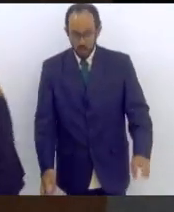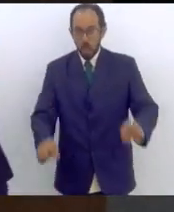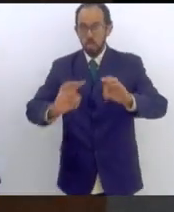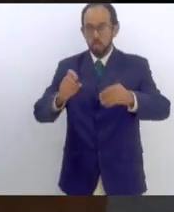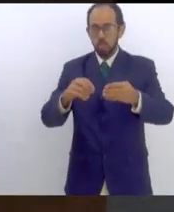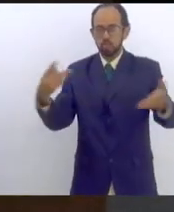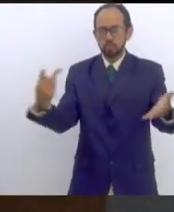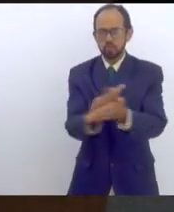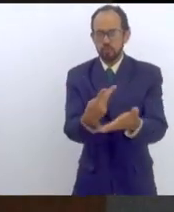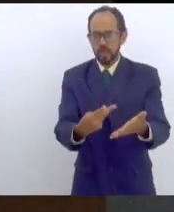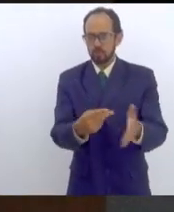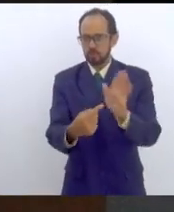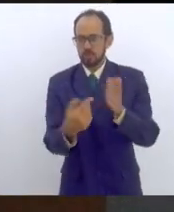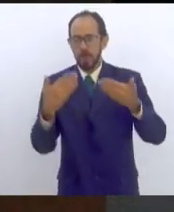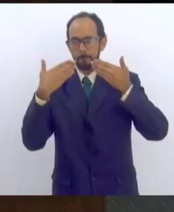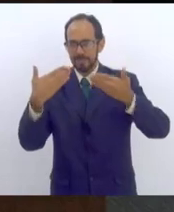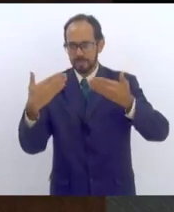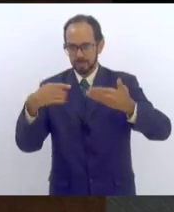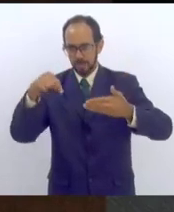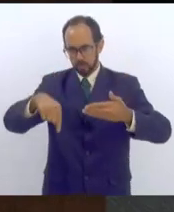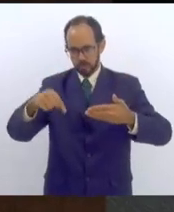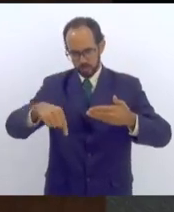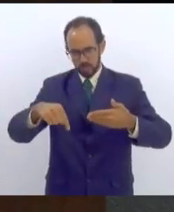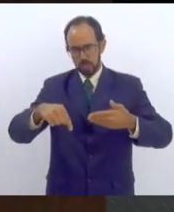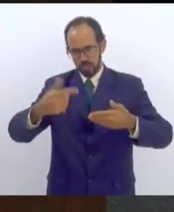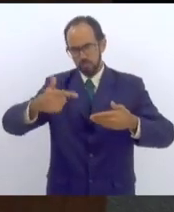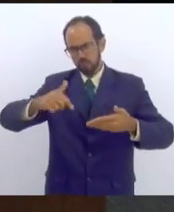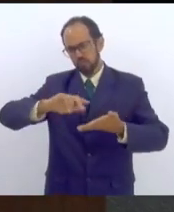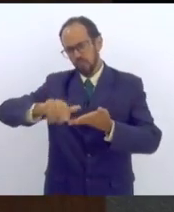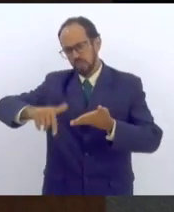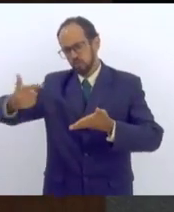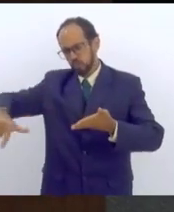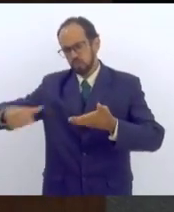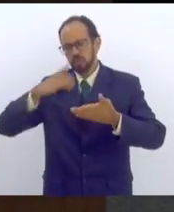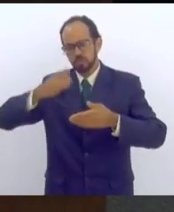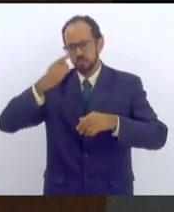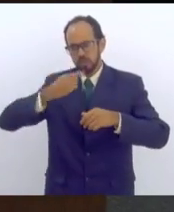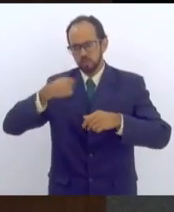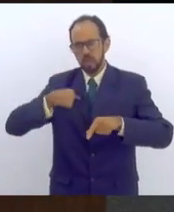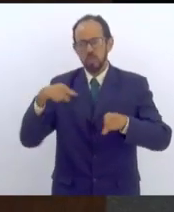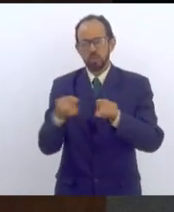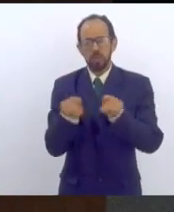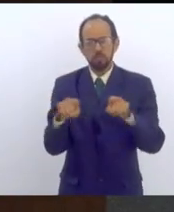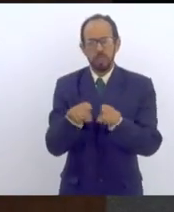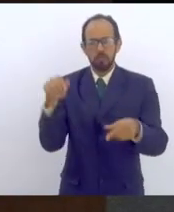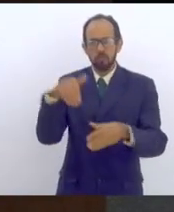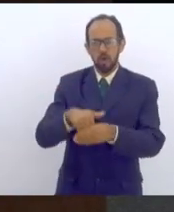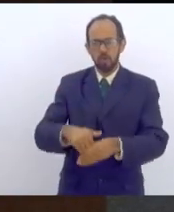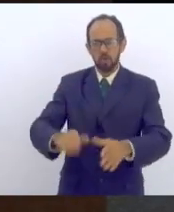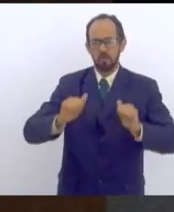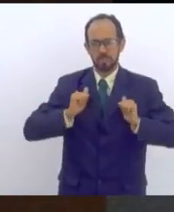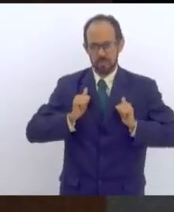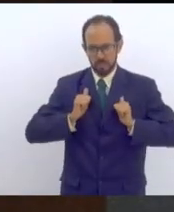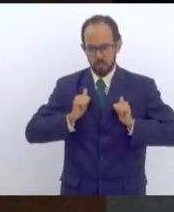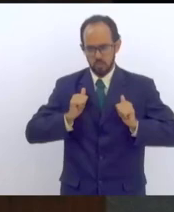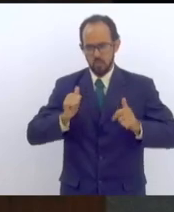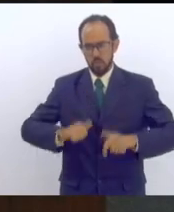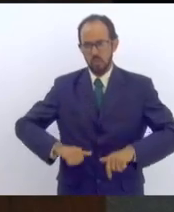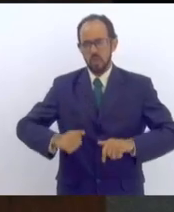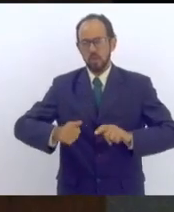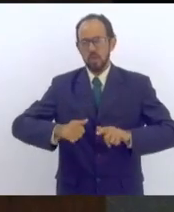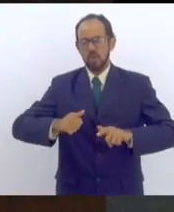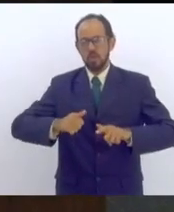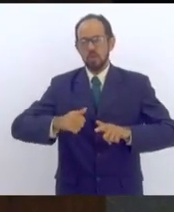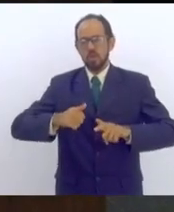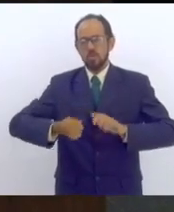deputados, eu também defendi o voto pela abstenção por esses motivos, né, por não ter sido